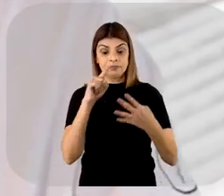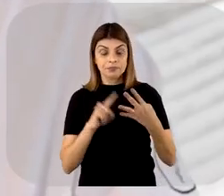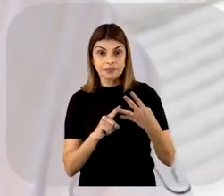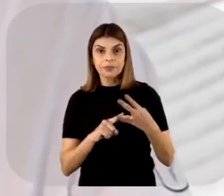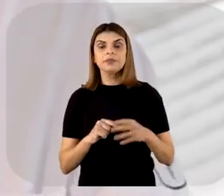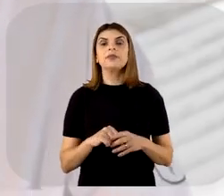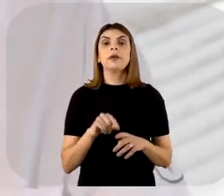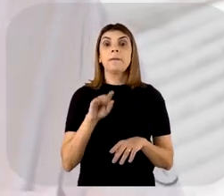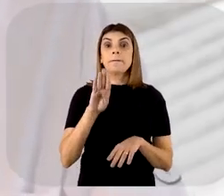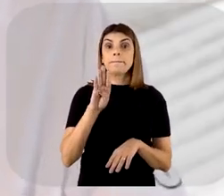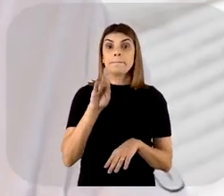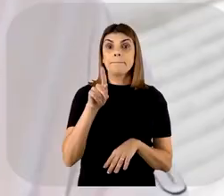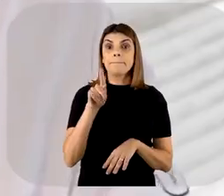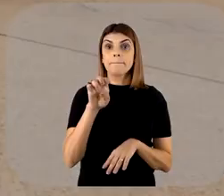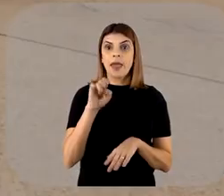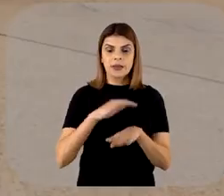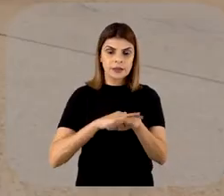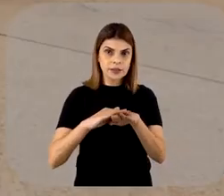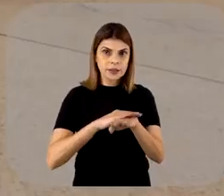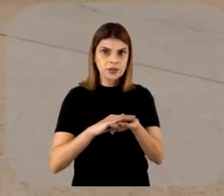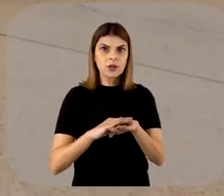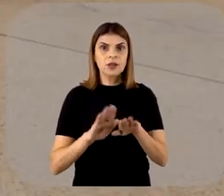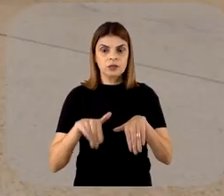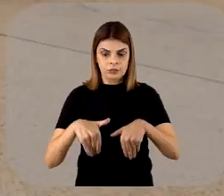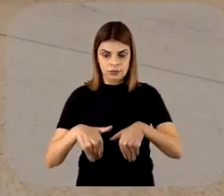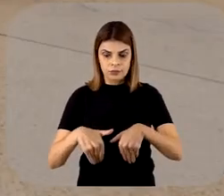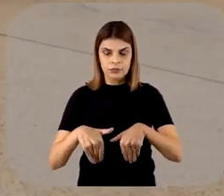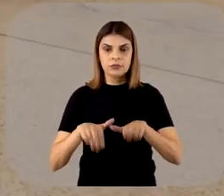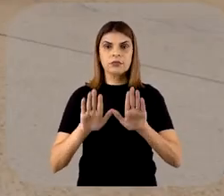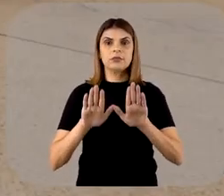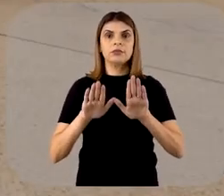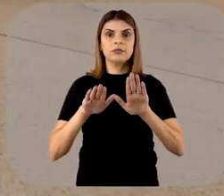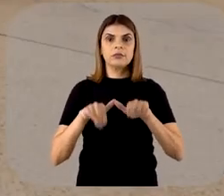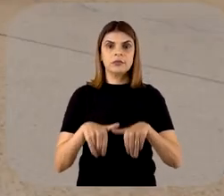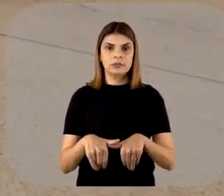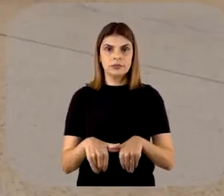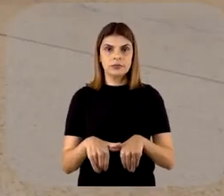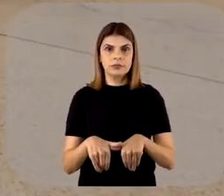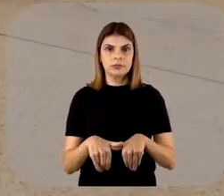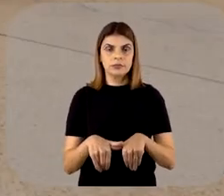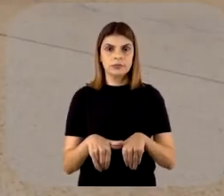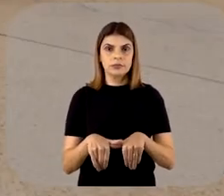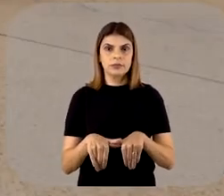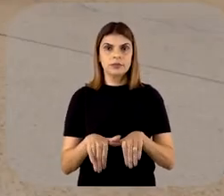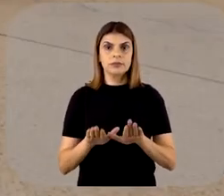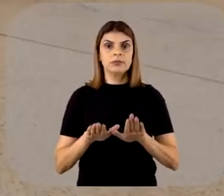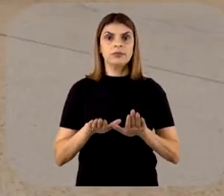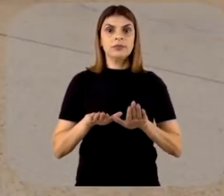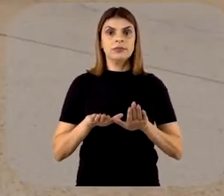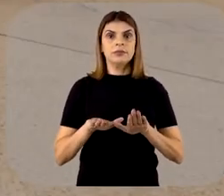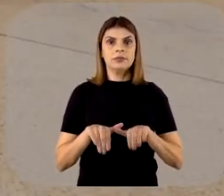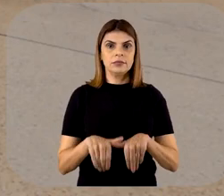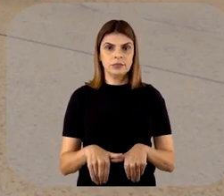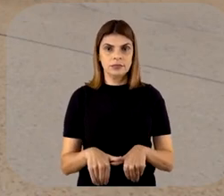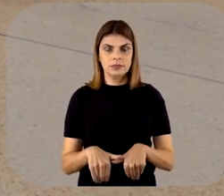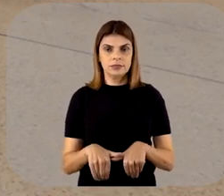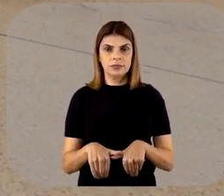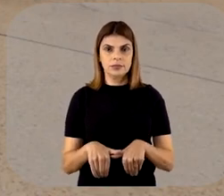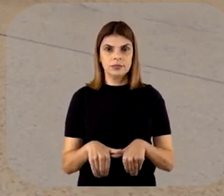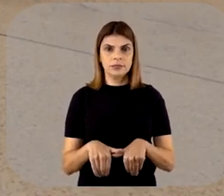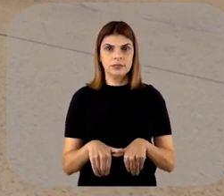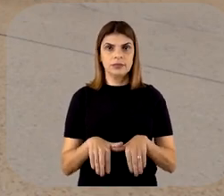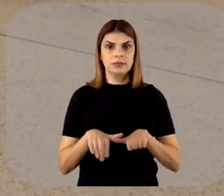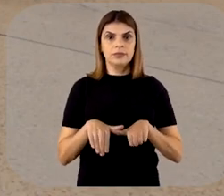com os pés fixados no chão, realizar um movimento de panturrilha, de flexão de tornozelo, né?